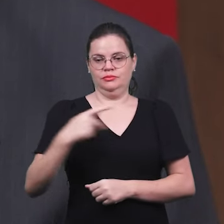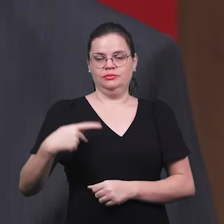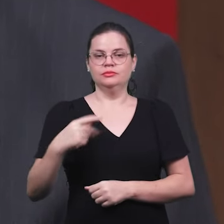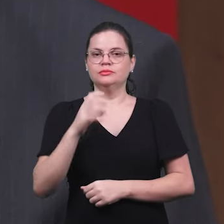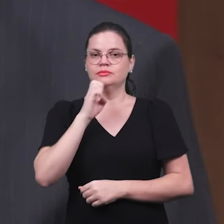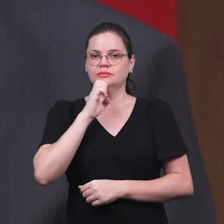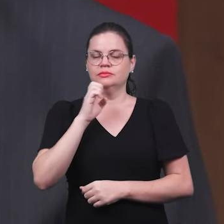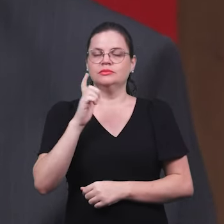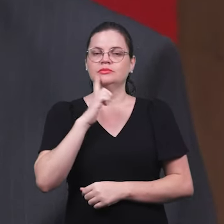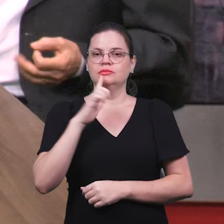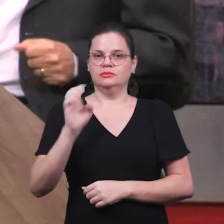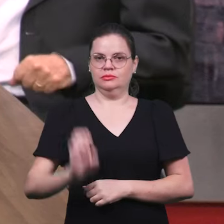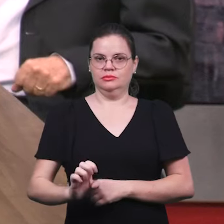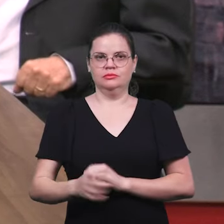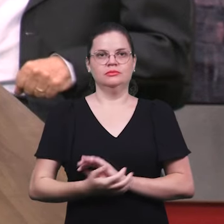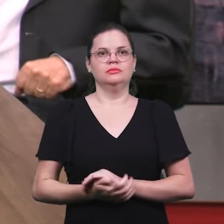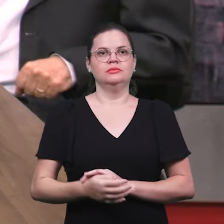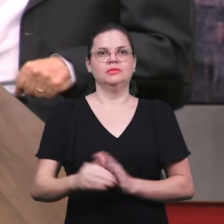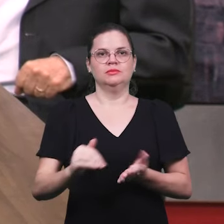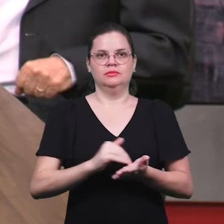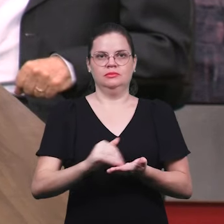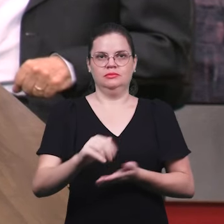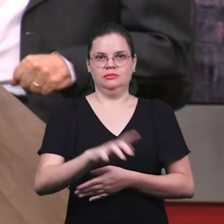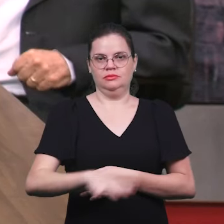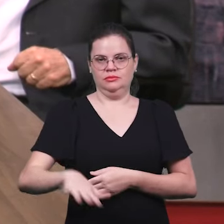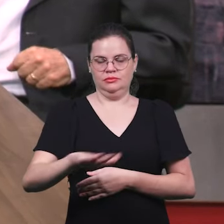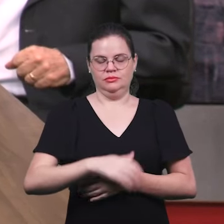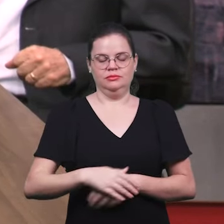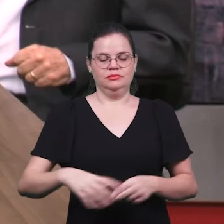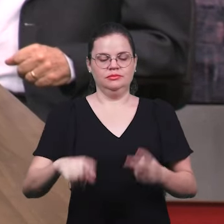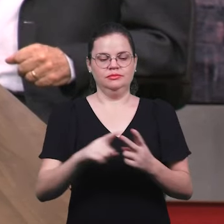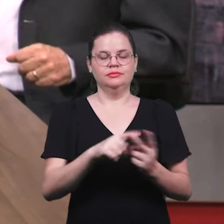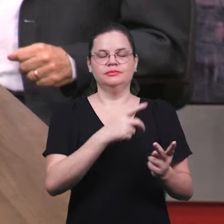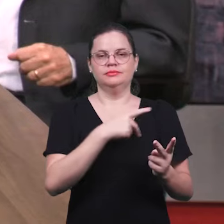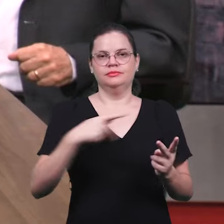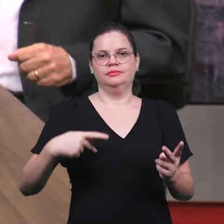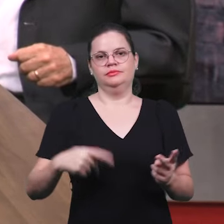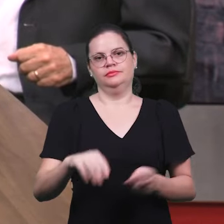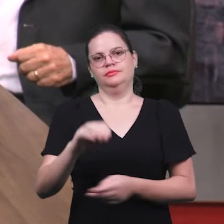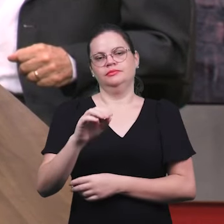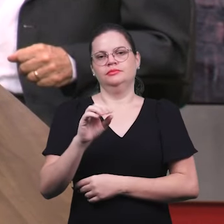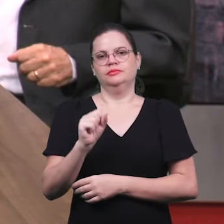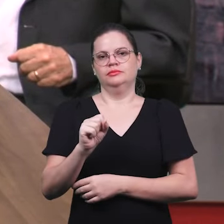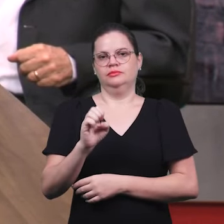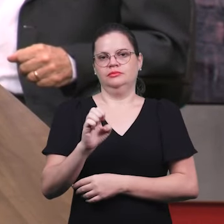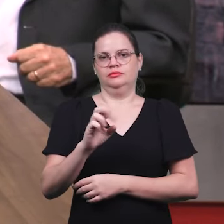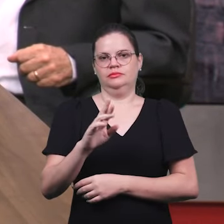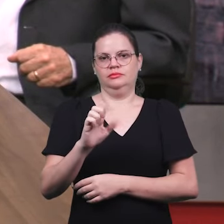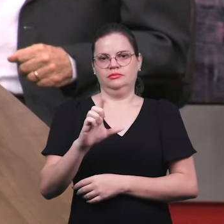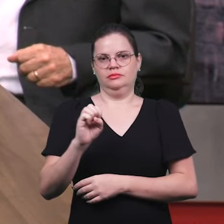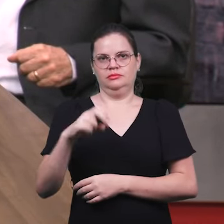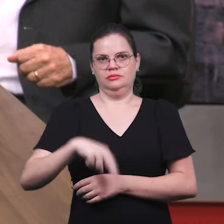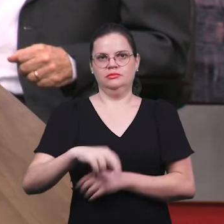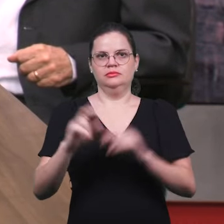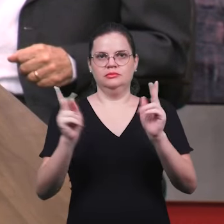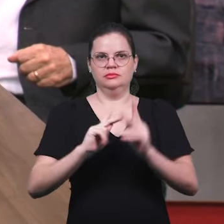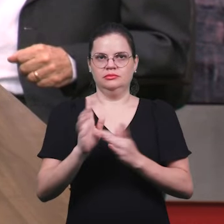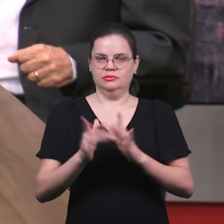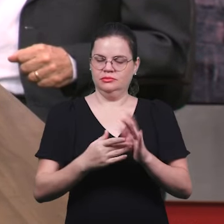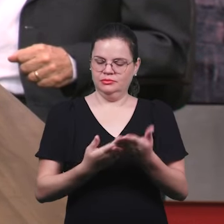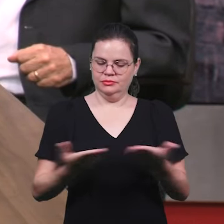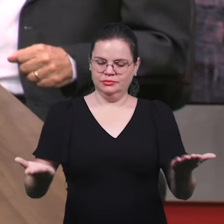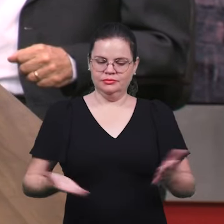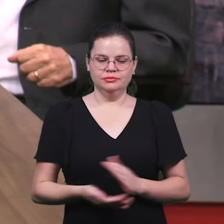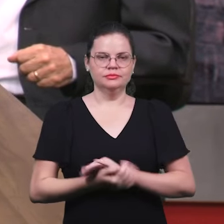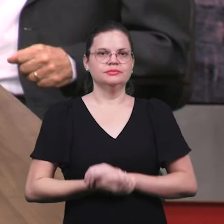Eugênio, Paz, Senhor, a todos. secretário-geral do presbitério, e também o pastor Serlon, Paz, Senhor Jesus, a